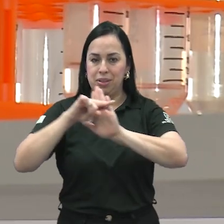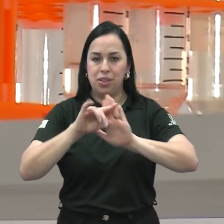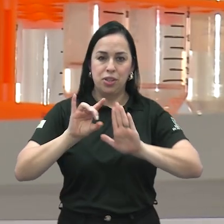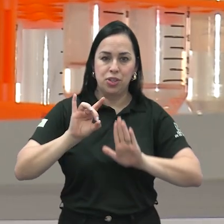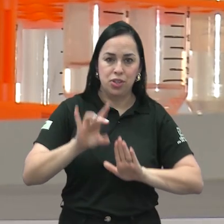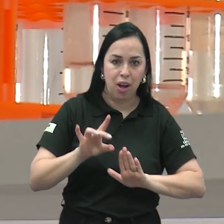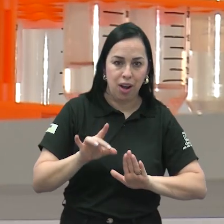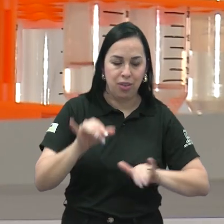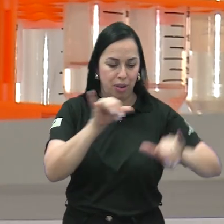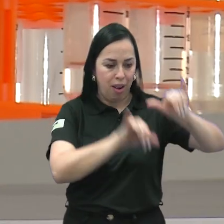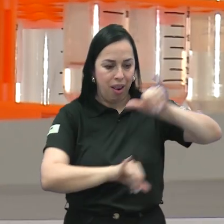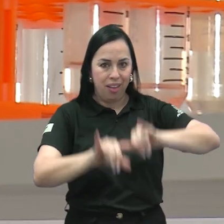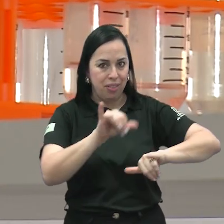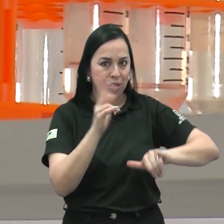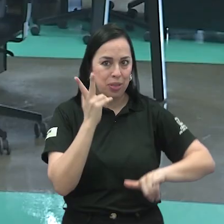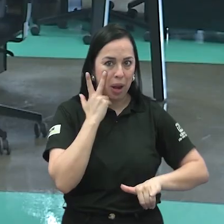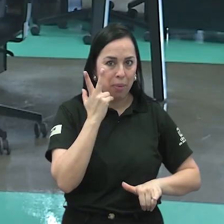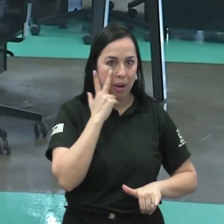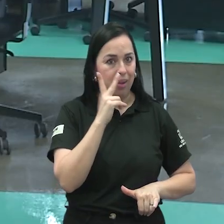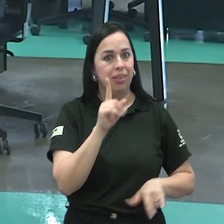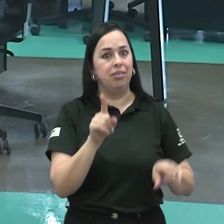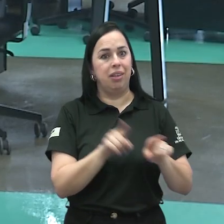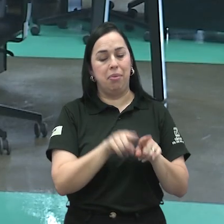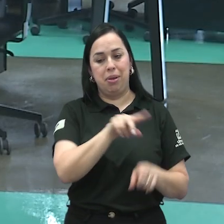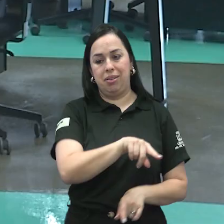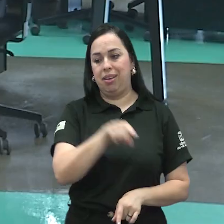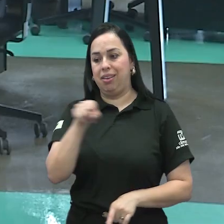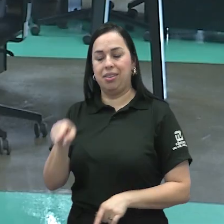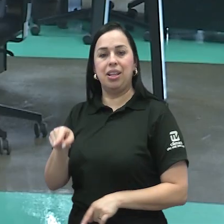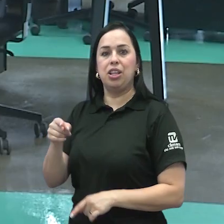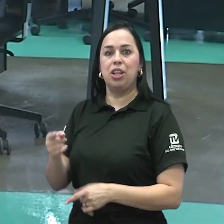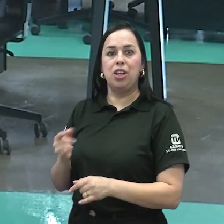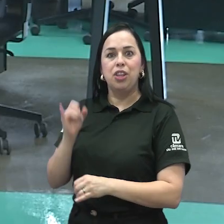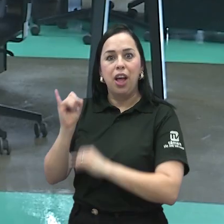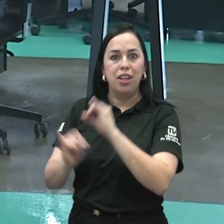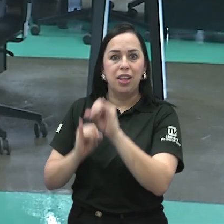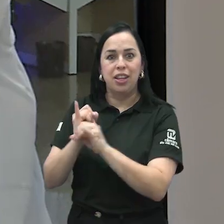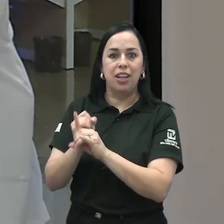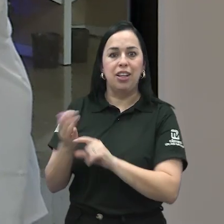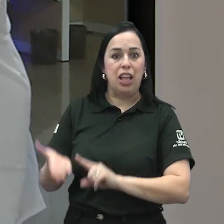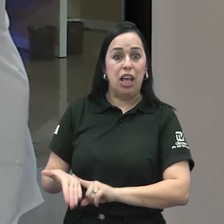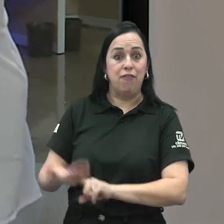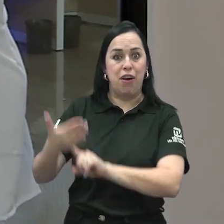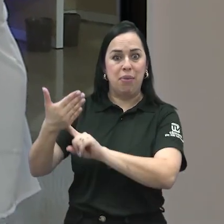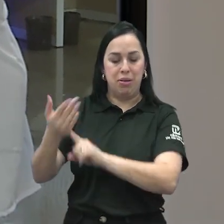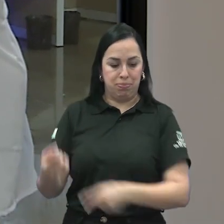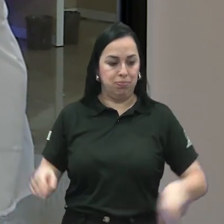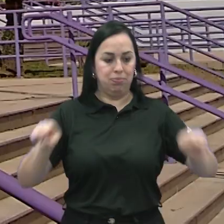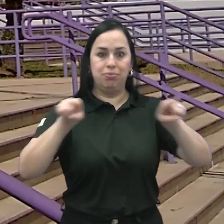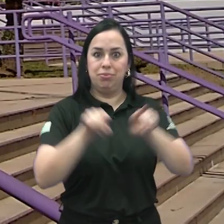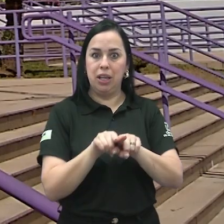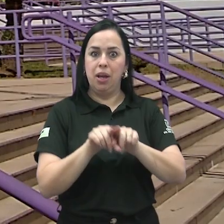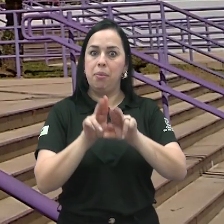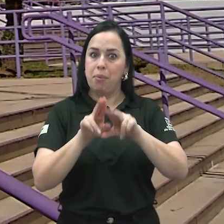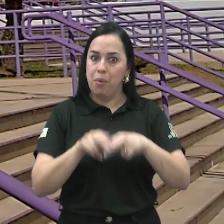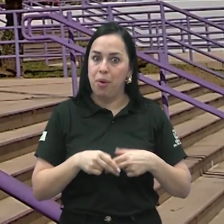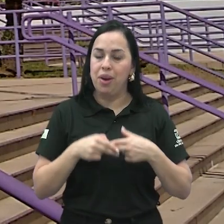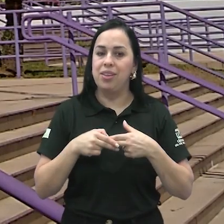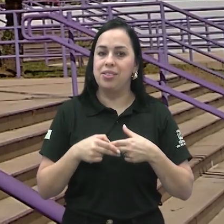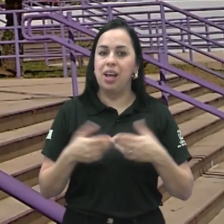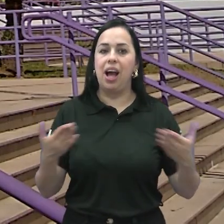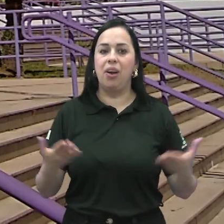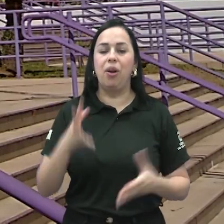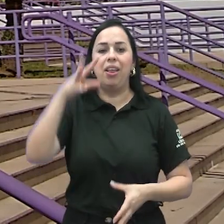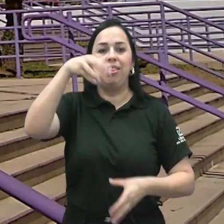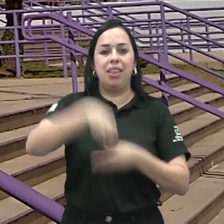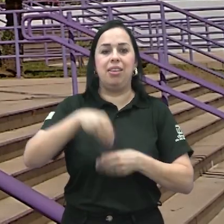estamos falando só dos convencionais, mas daqueles que têm como base a informática e a tecnologia. E esse futuro